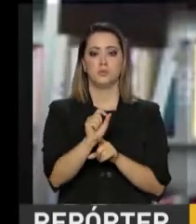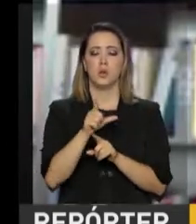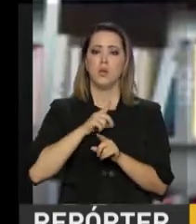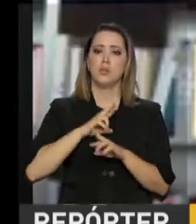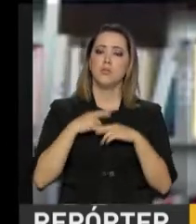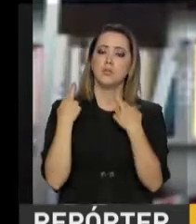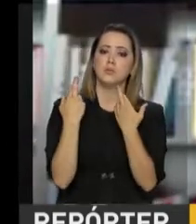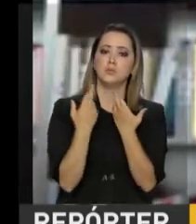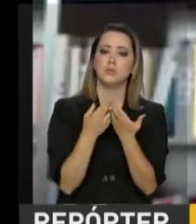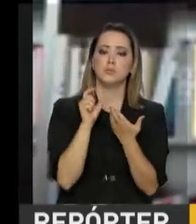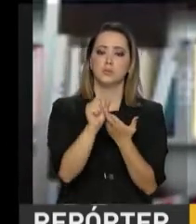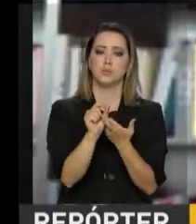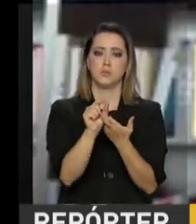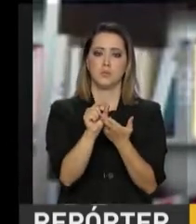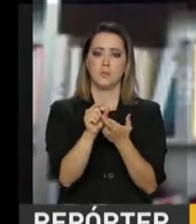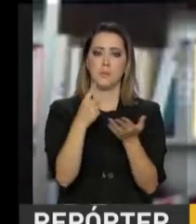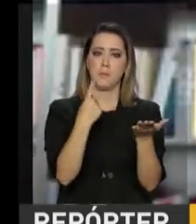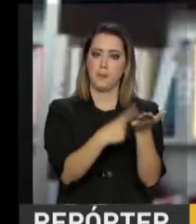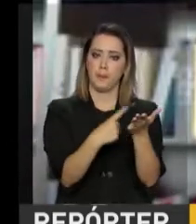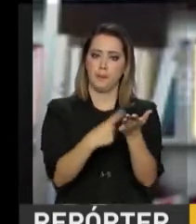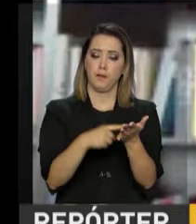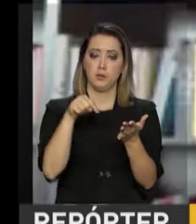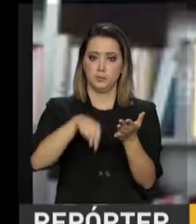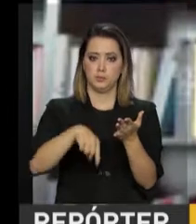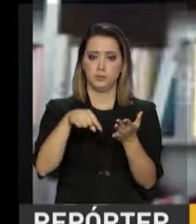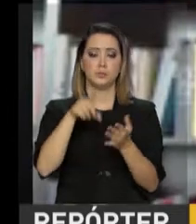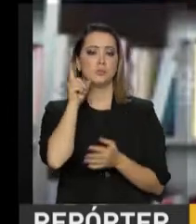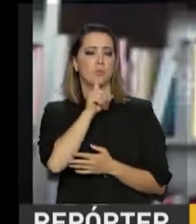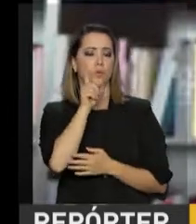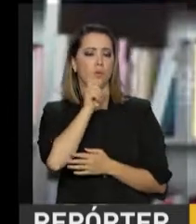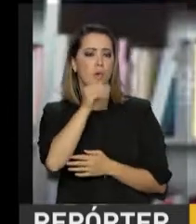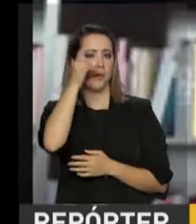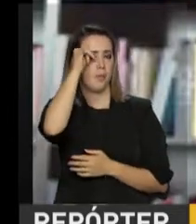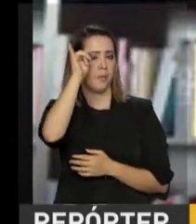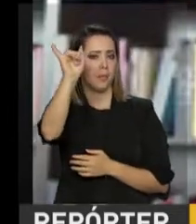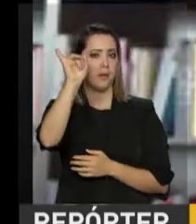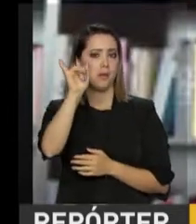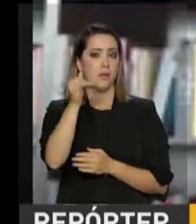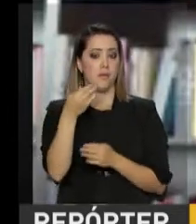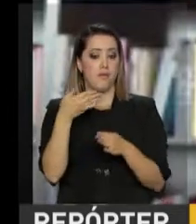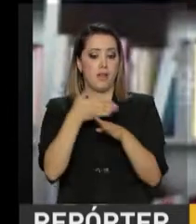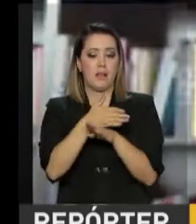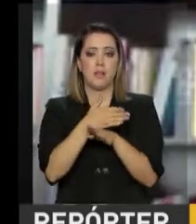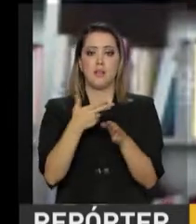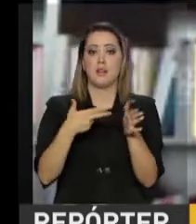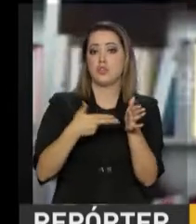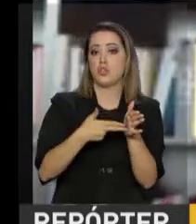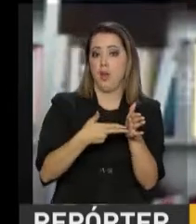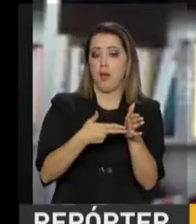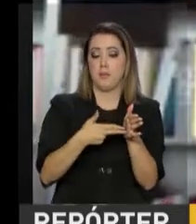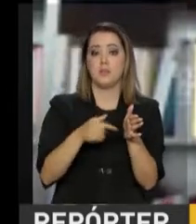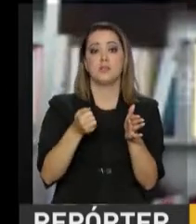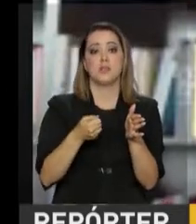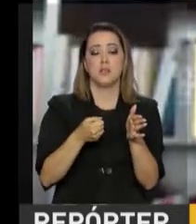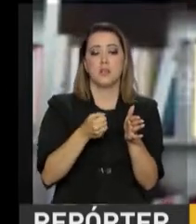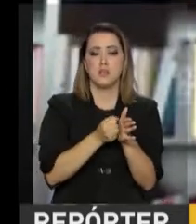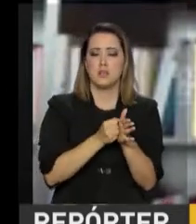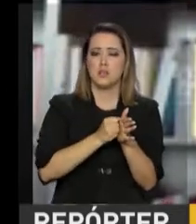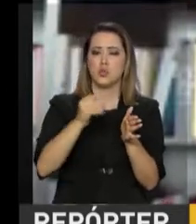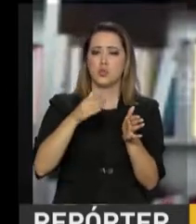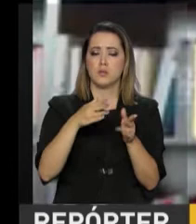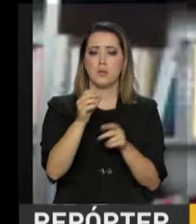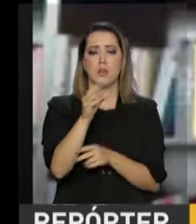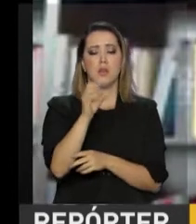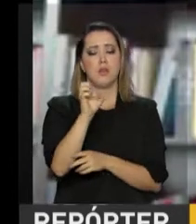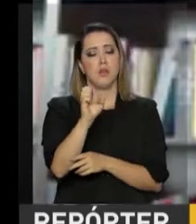teve essa reunião na agência aqui dos Estados Unidos para o combate ao tráfico de armas e de explosivos. Nessa reunião de ontem,